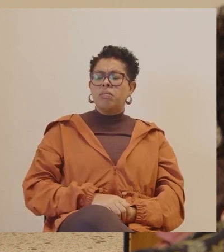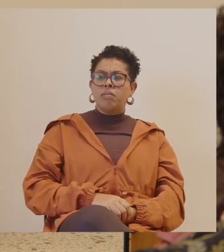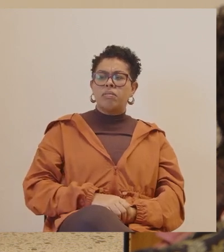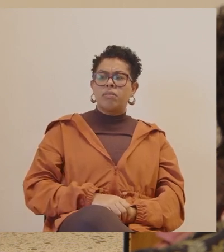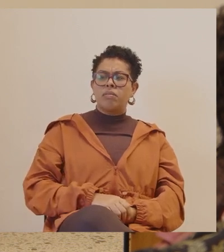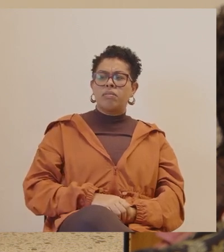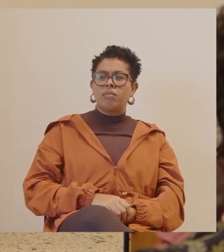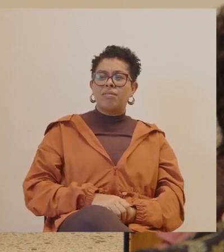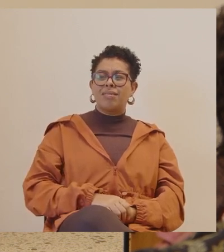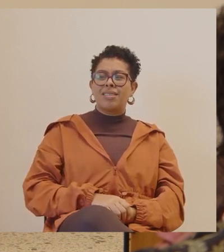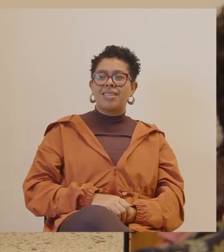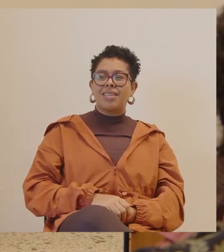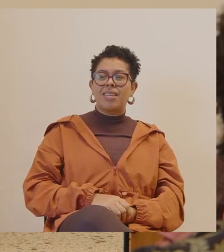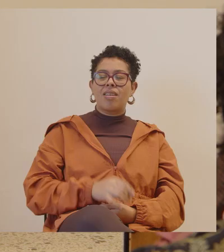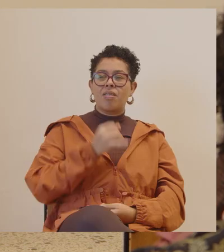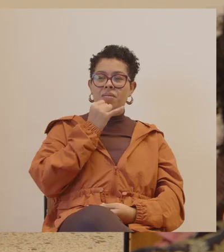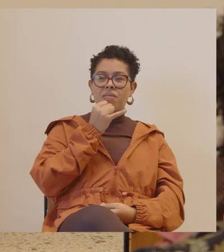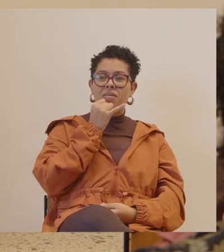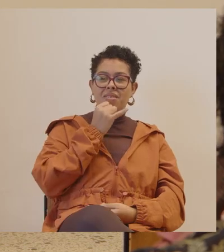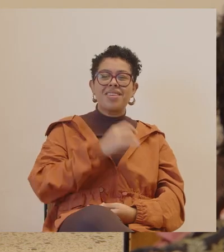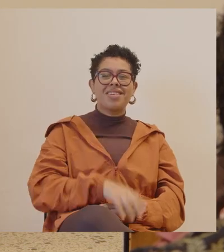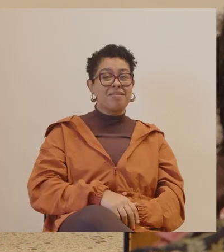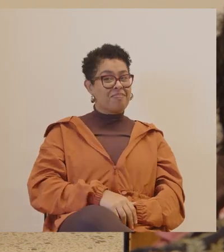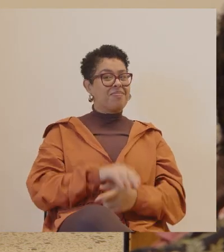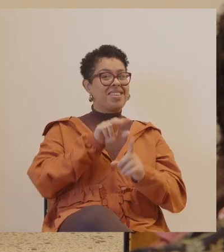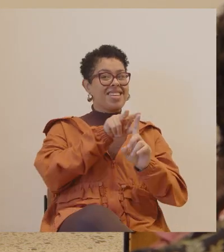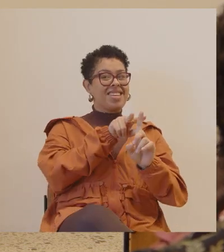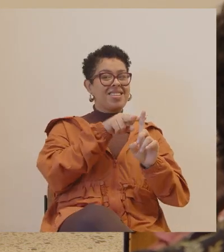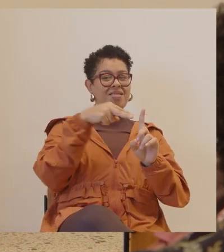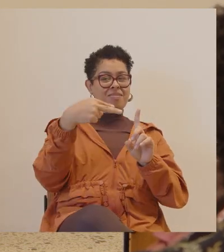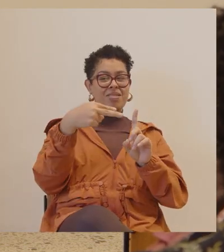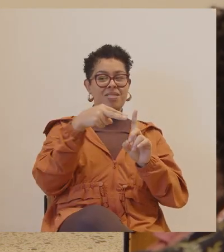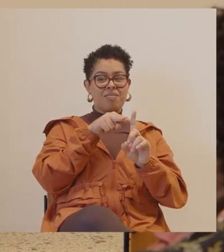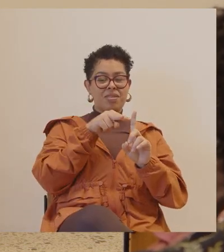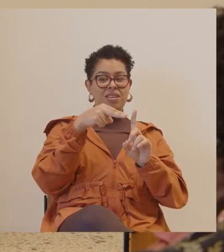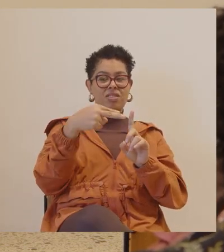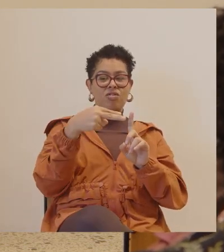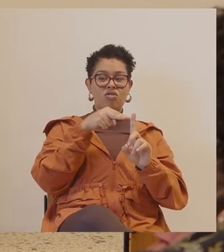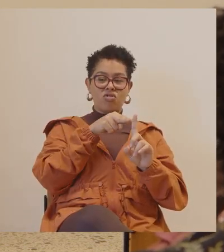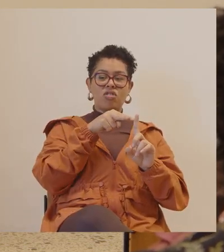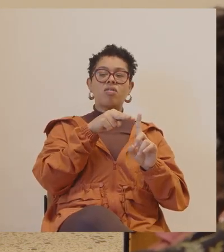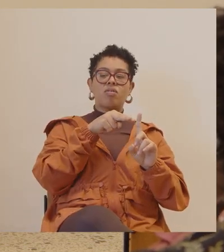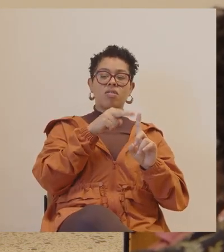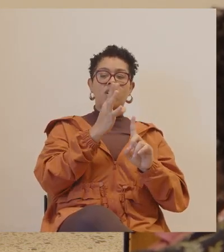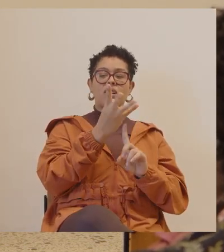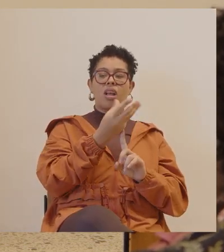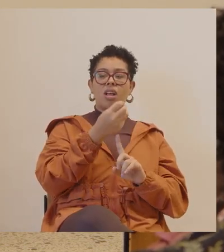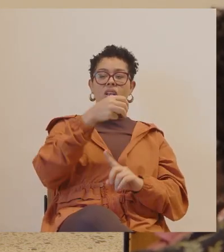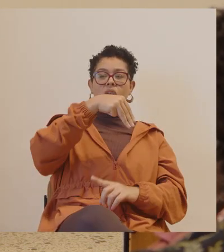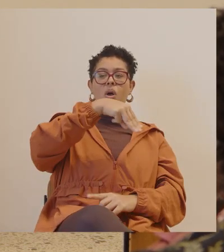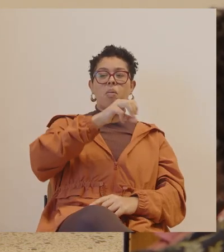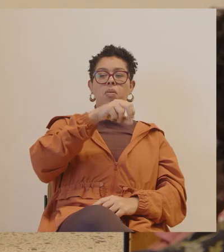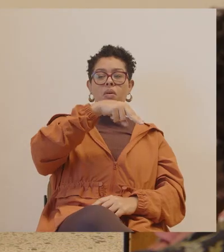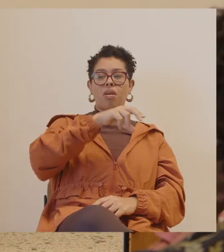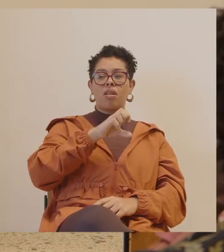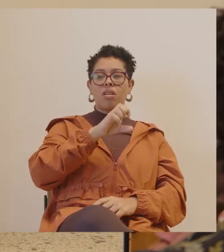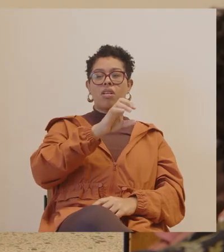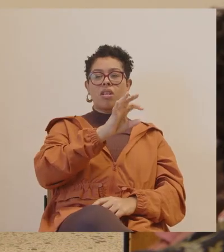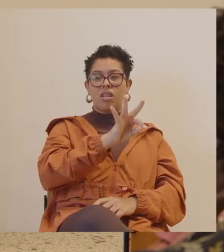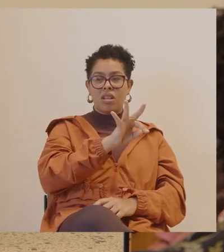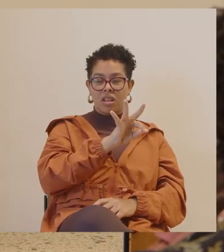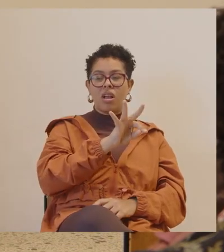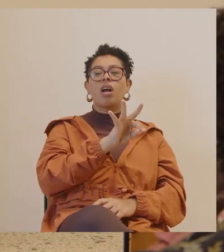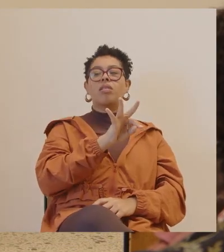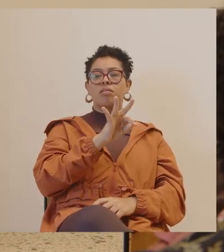Olha, eu acho que mudou muito a perspectiva a partir da qual a gente vê a pintura do Monet. Então, assim, quando a gente está falando dos